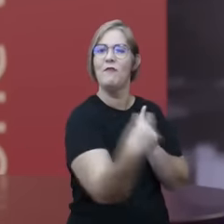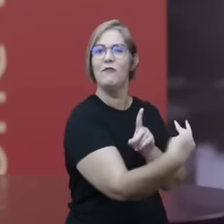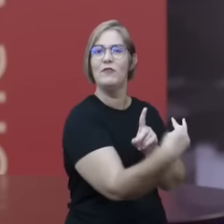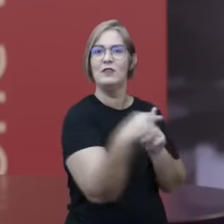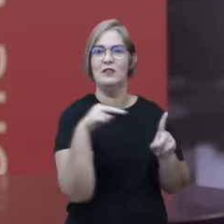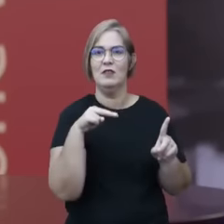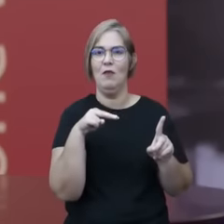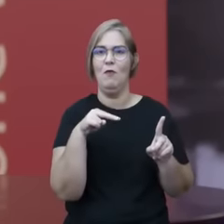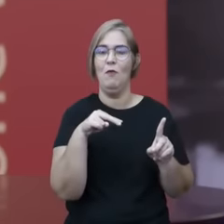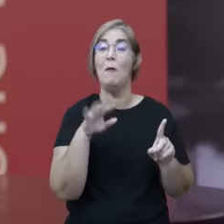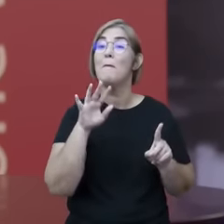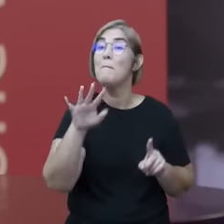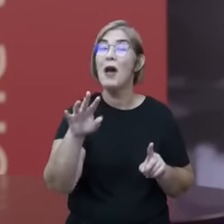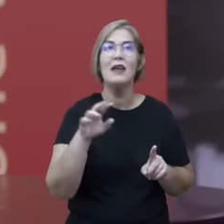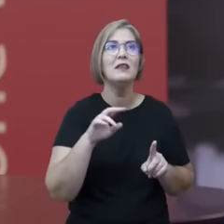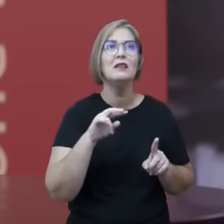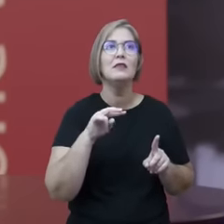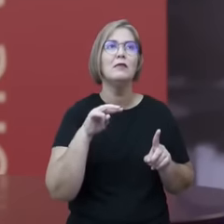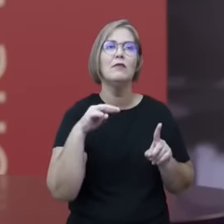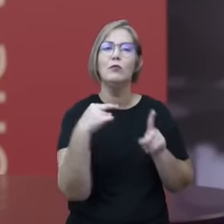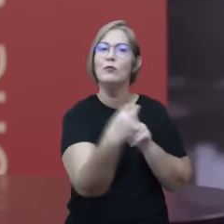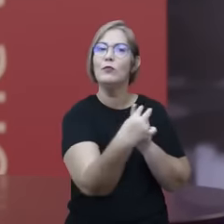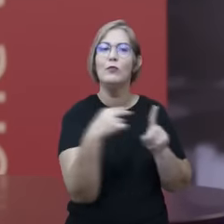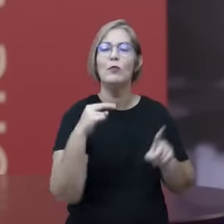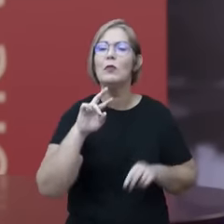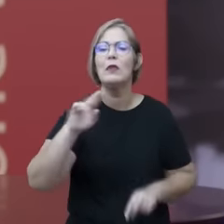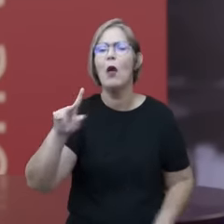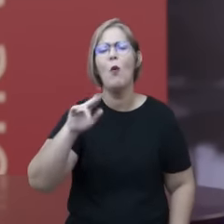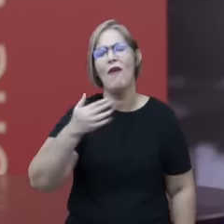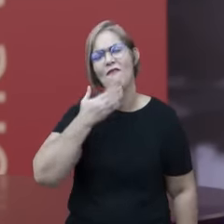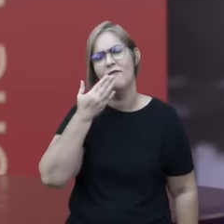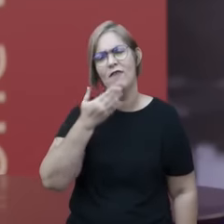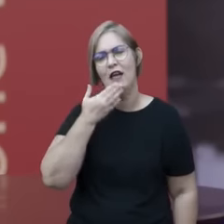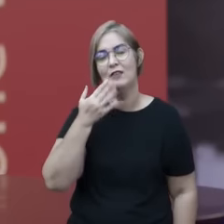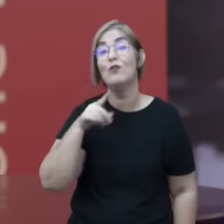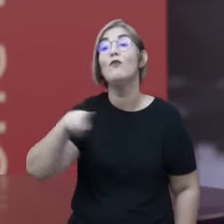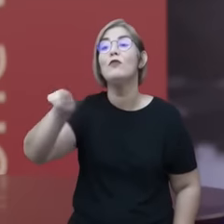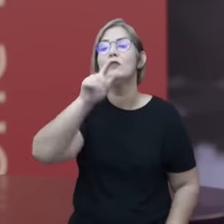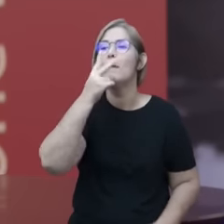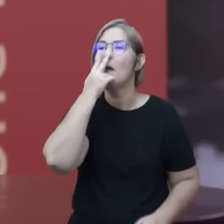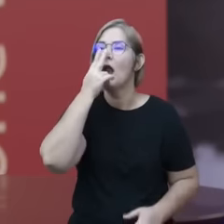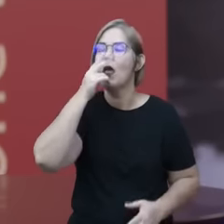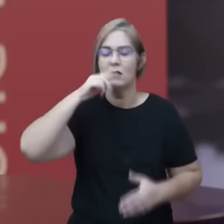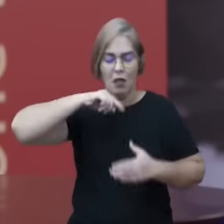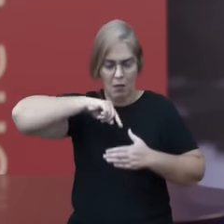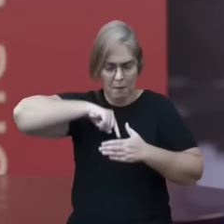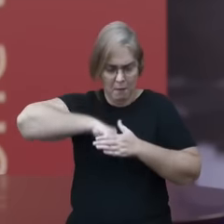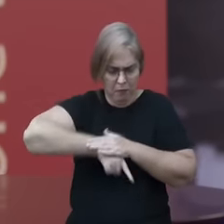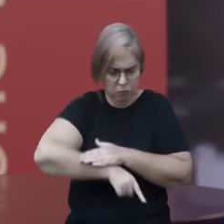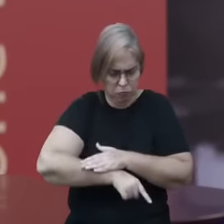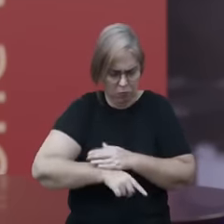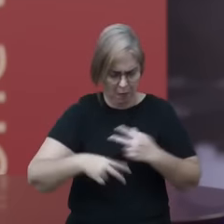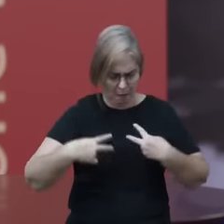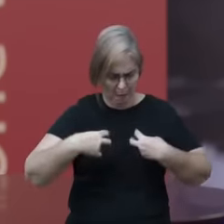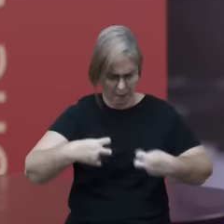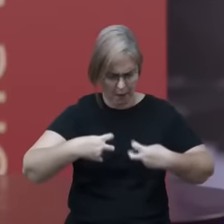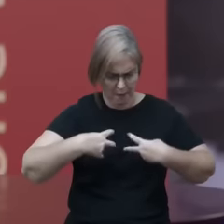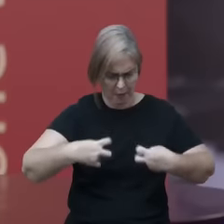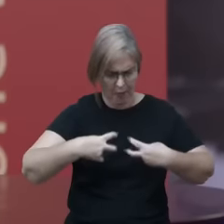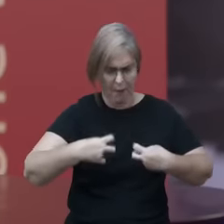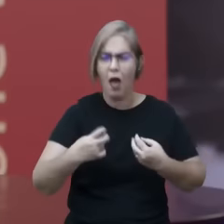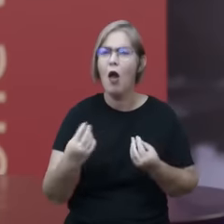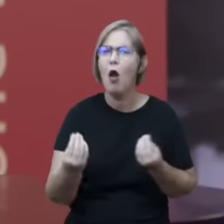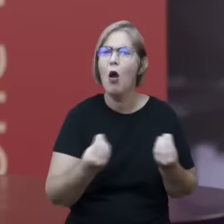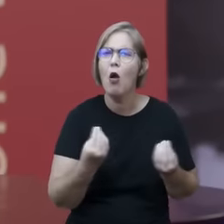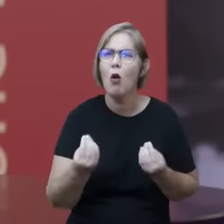superação não é uma superação fácil, é uma superação que depende de uma decisão existencial, né, e que depende da compreensão disso que ele chamará